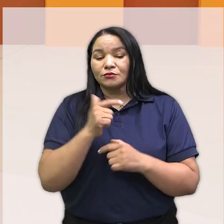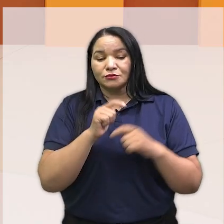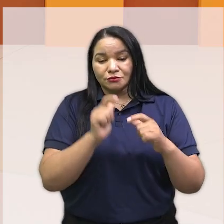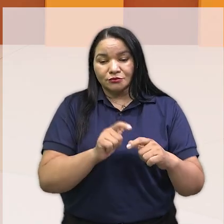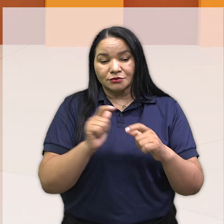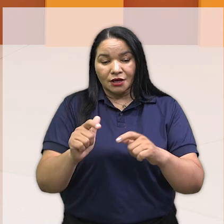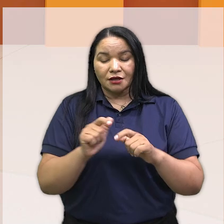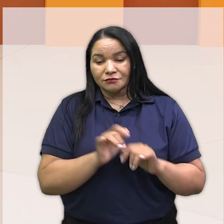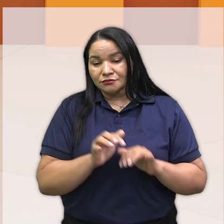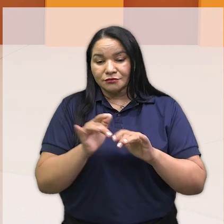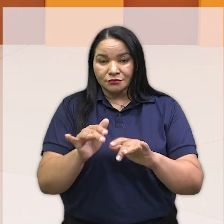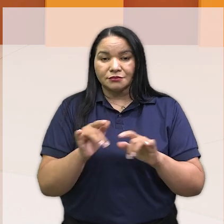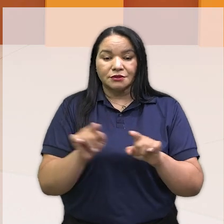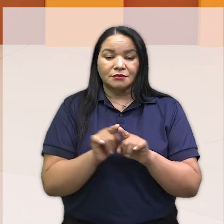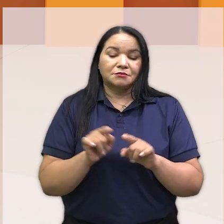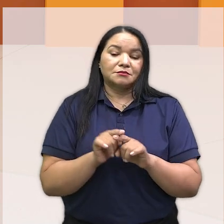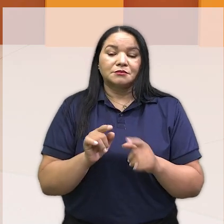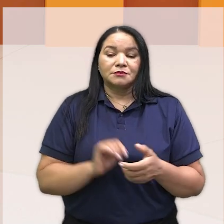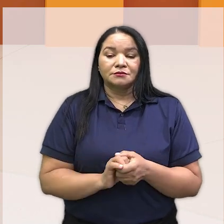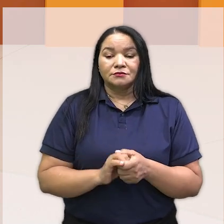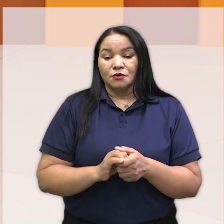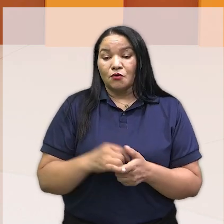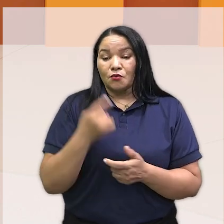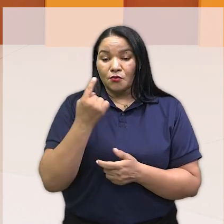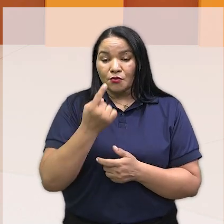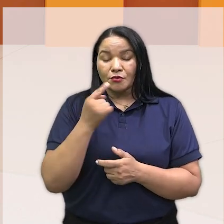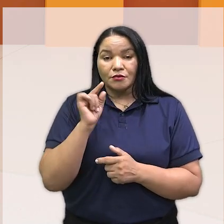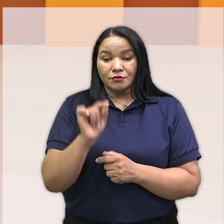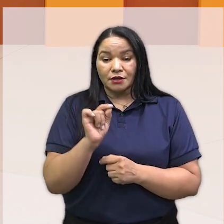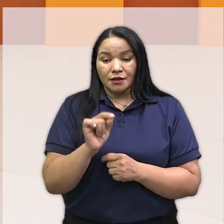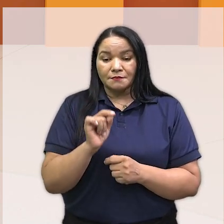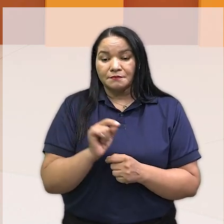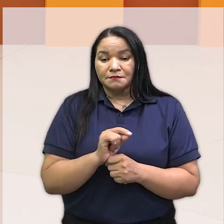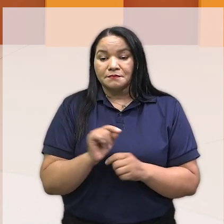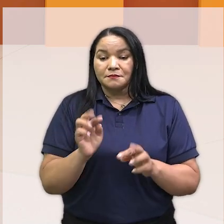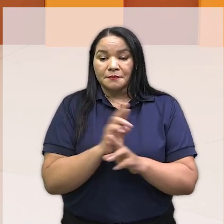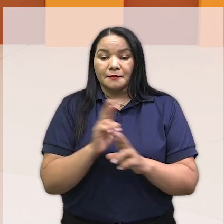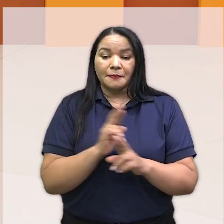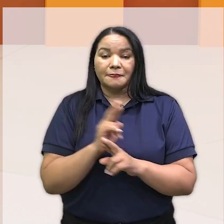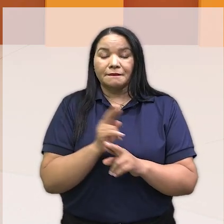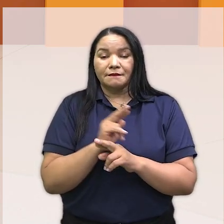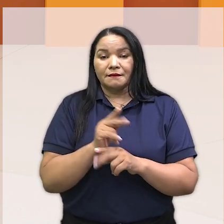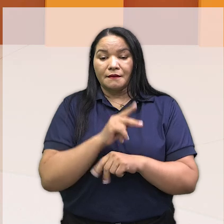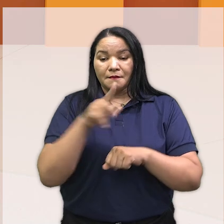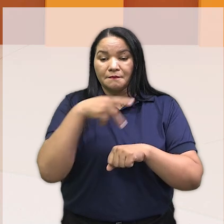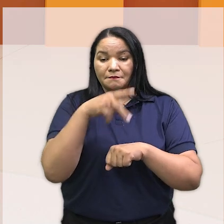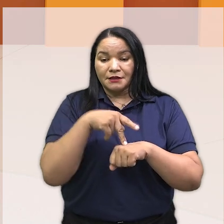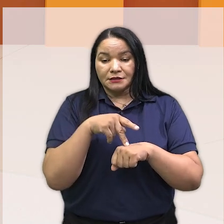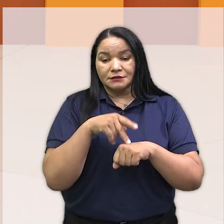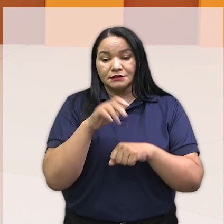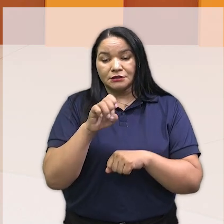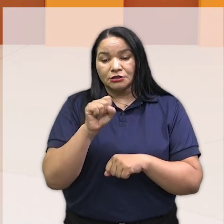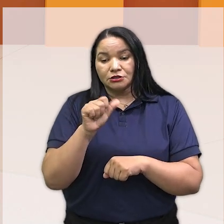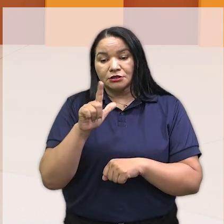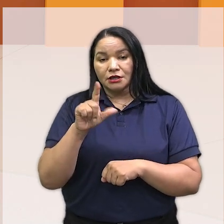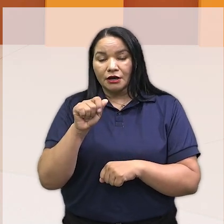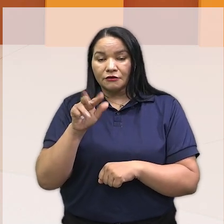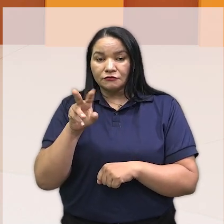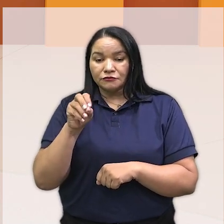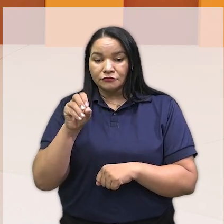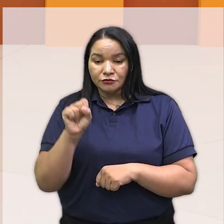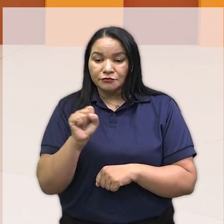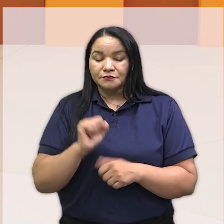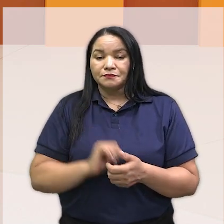lugares ao redor do planeta. E um deles, gente, vão ser aí em relação aos países eslavos, tá? Os